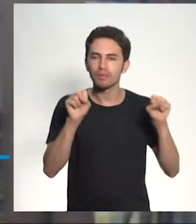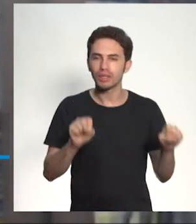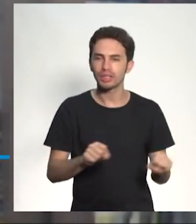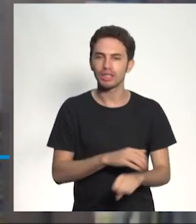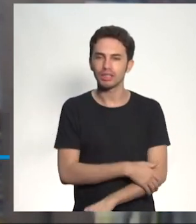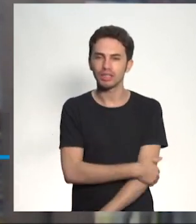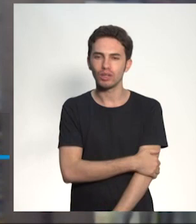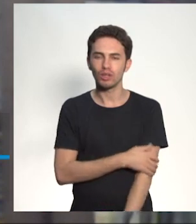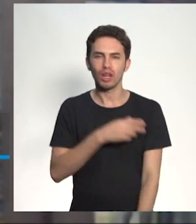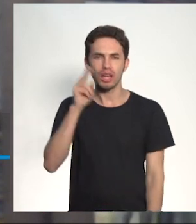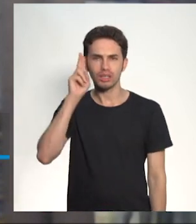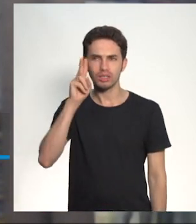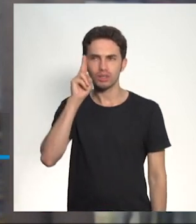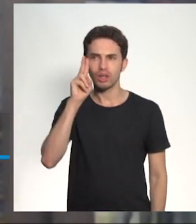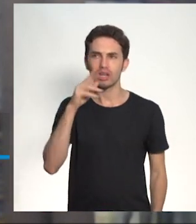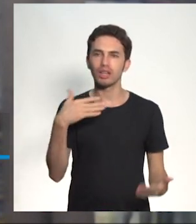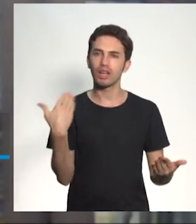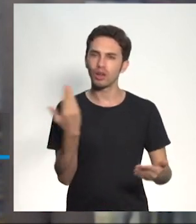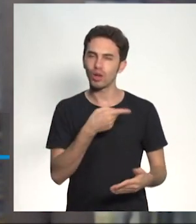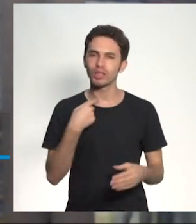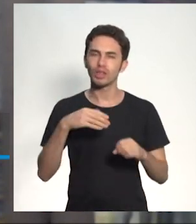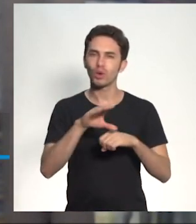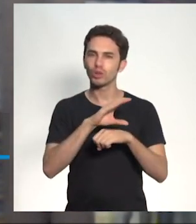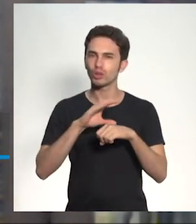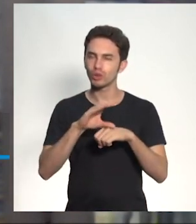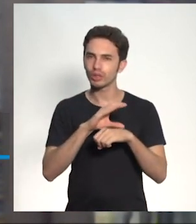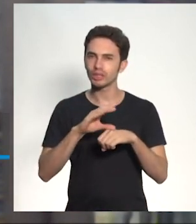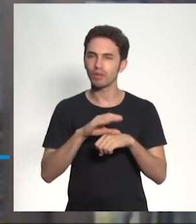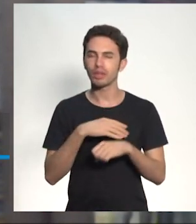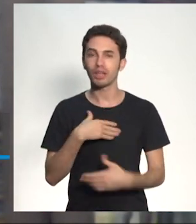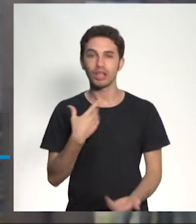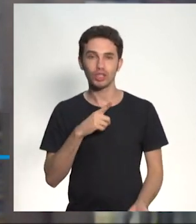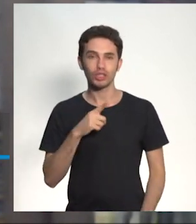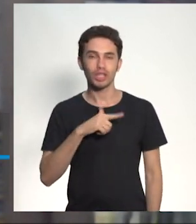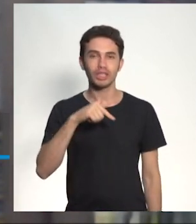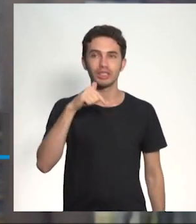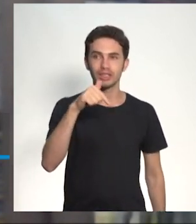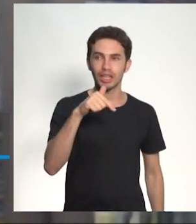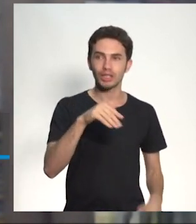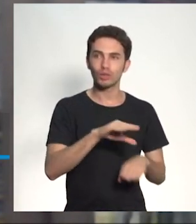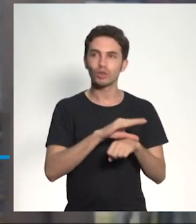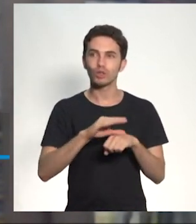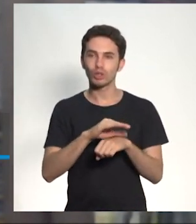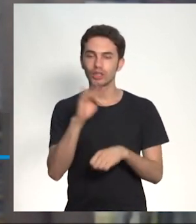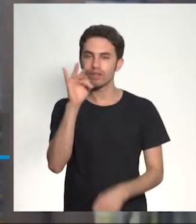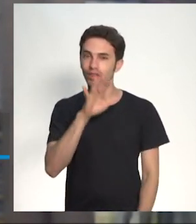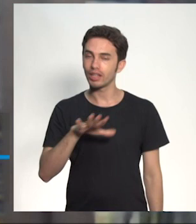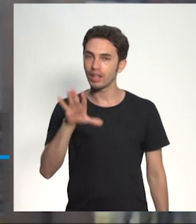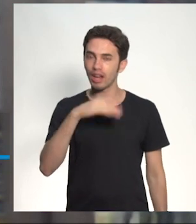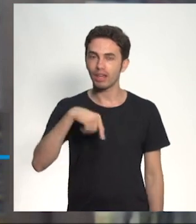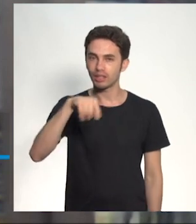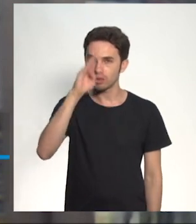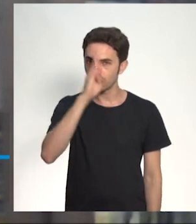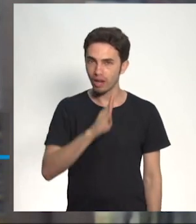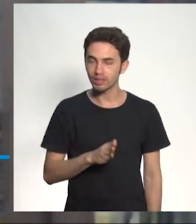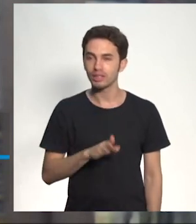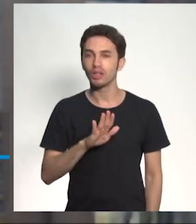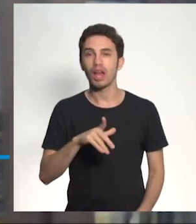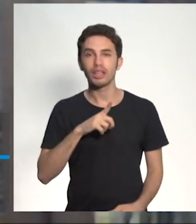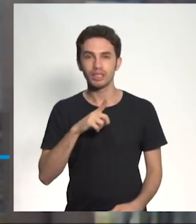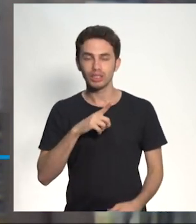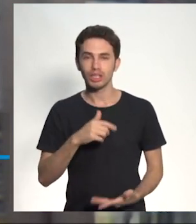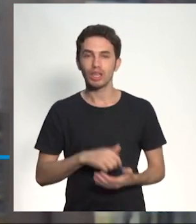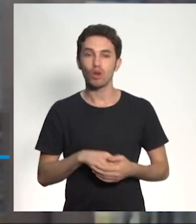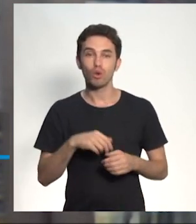história da nossa Constituição, né? As nossas 7 constituições federais, enquanto o Brasil, enquanto